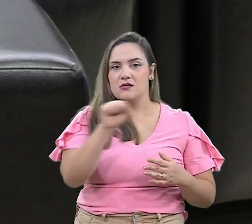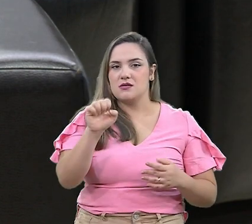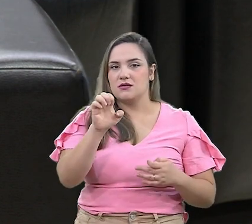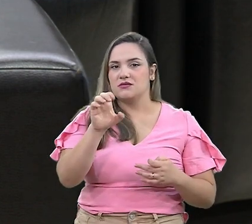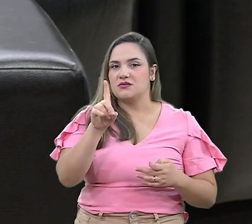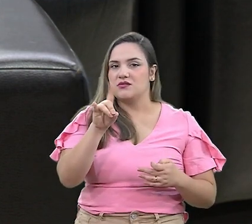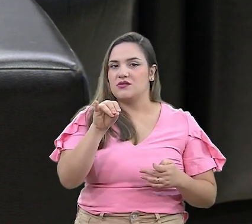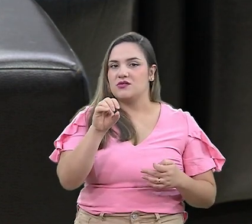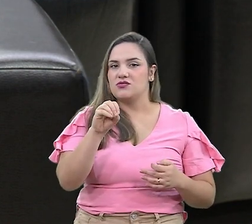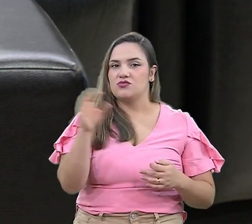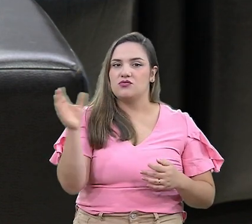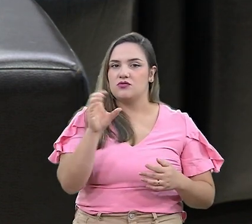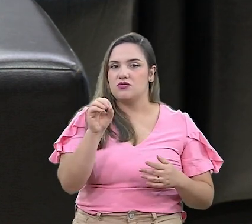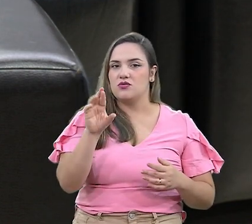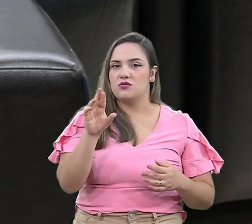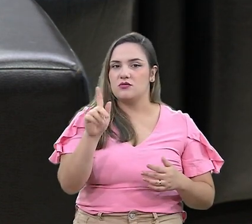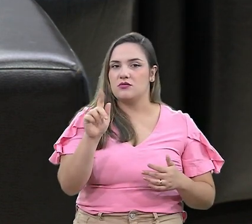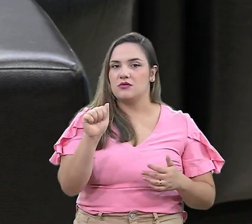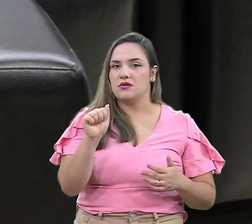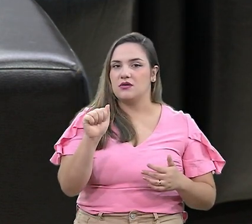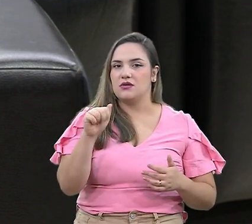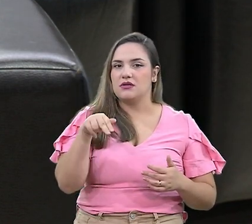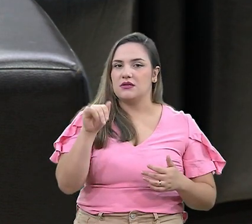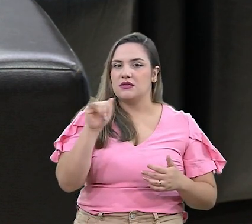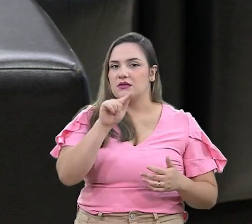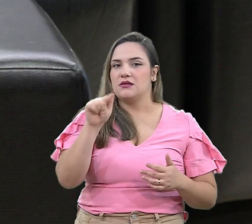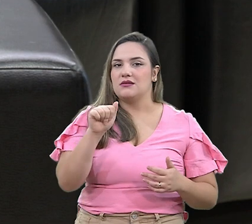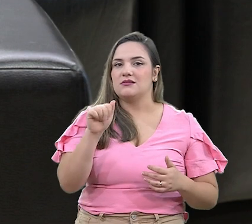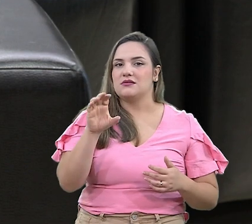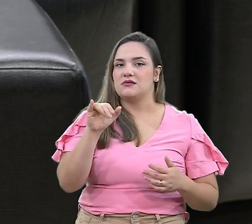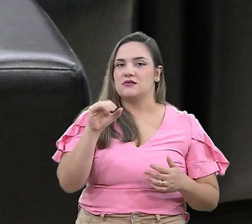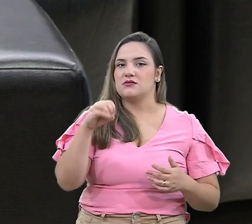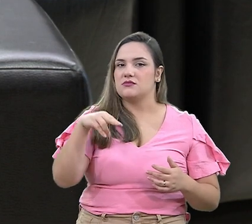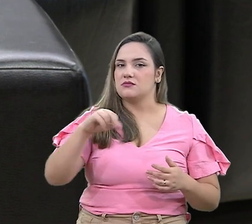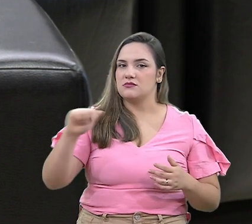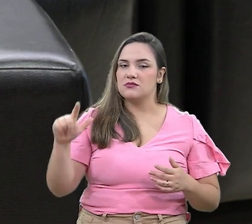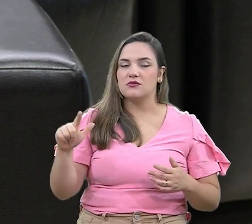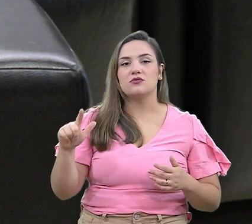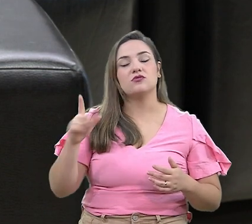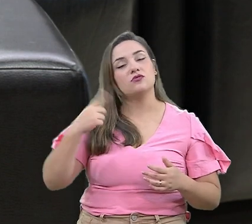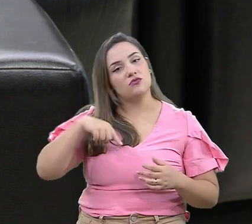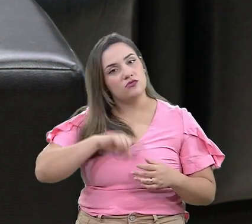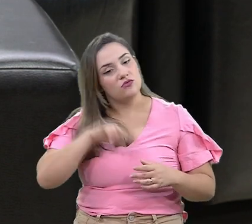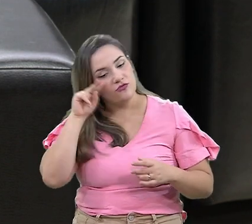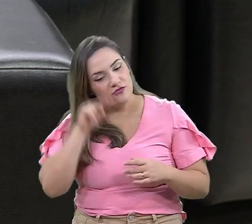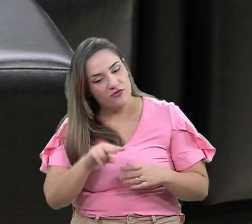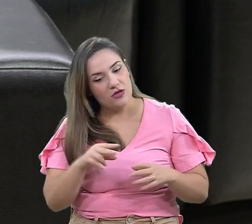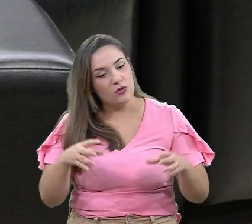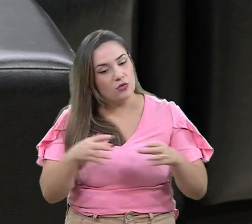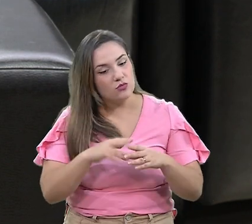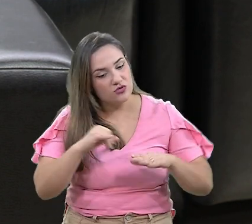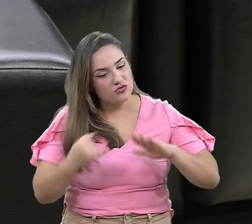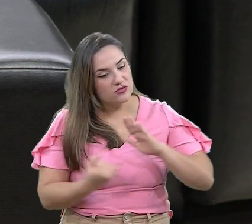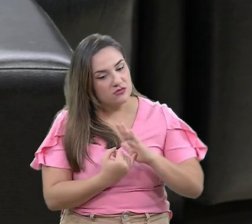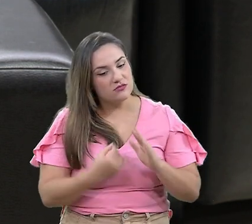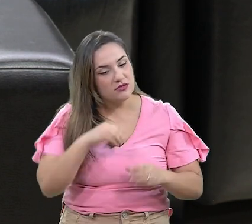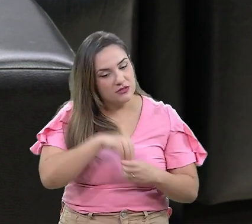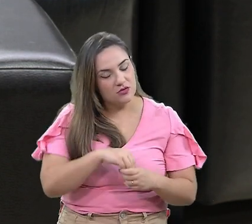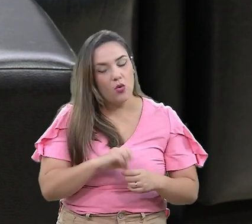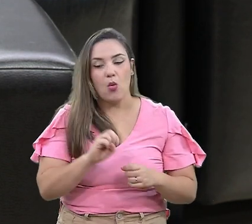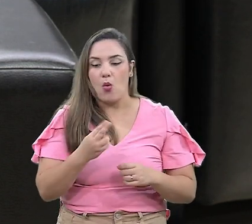organizacional. Claro que nós vamos enxergar isso a nível de instituição, que normalmente são praticadas por instituição.